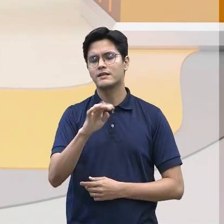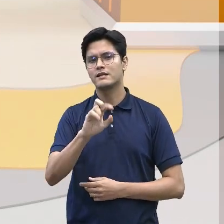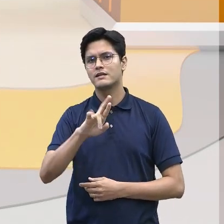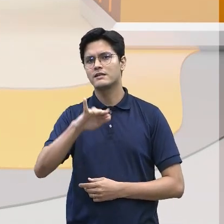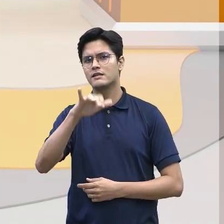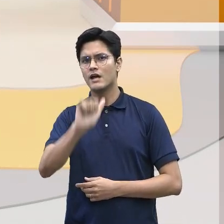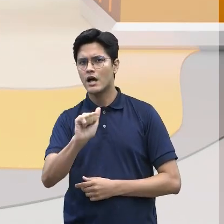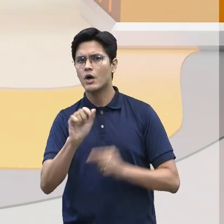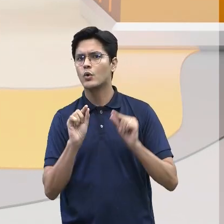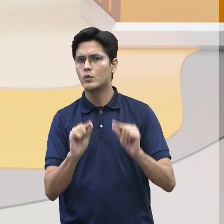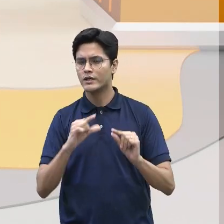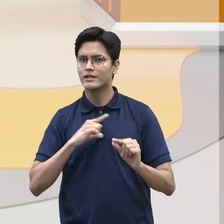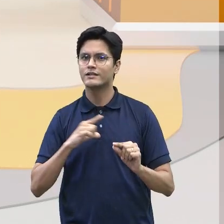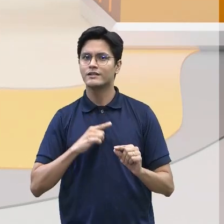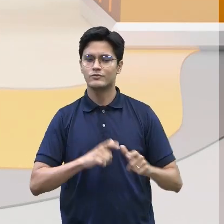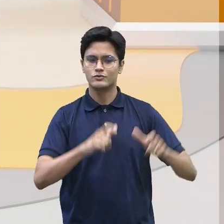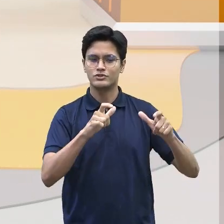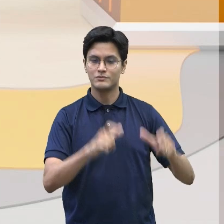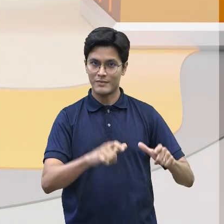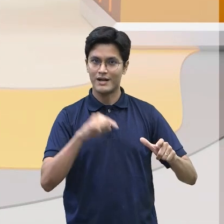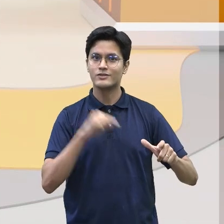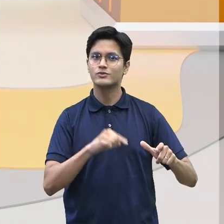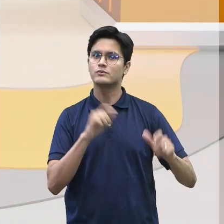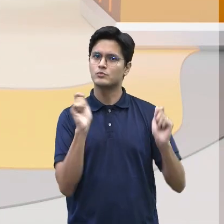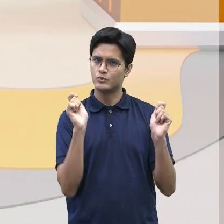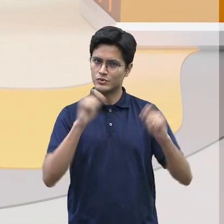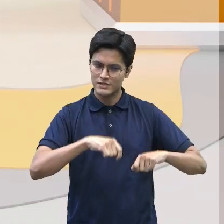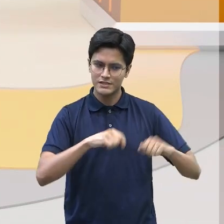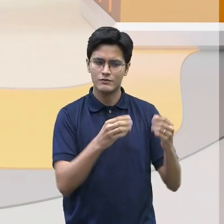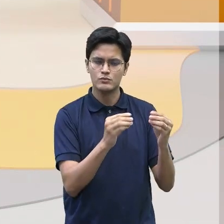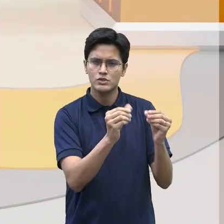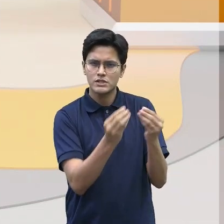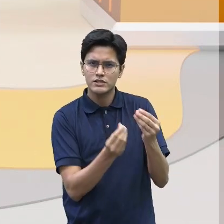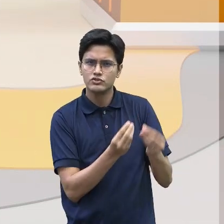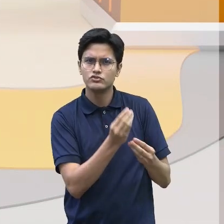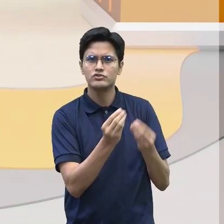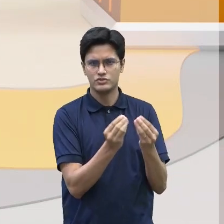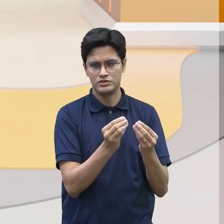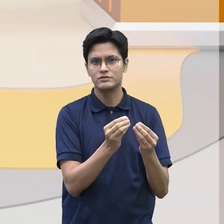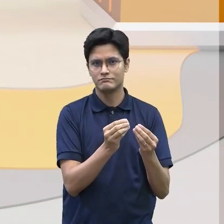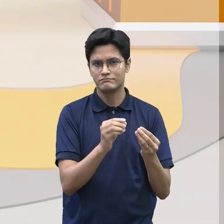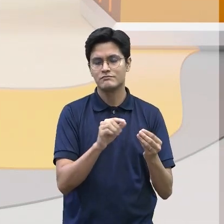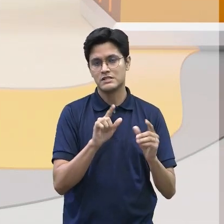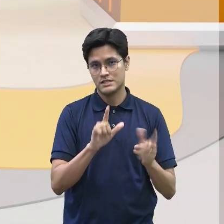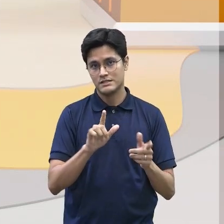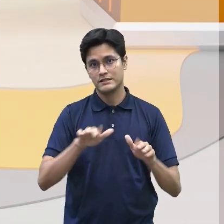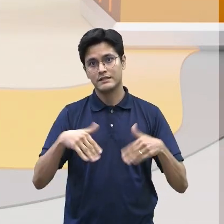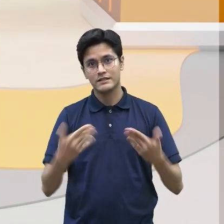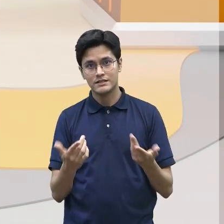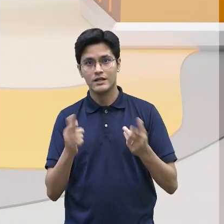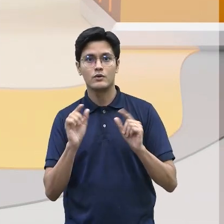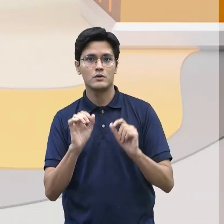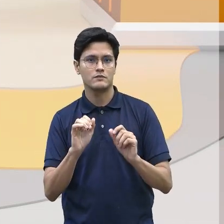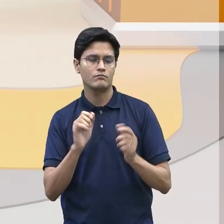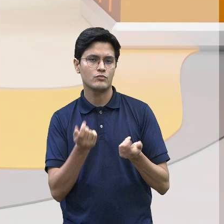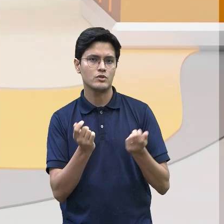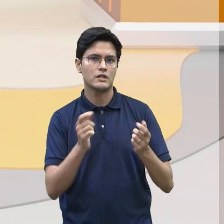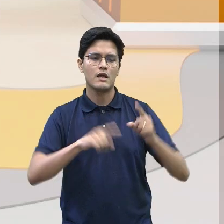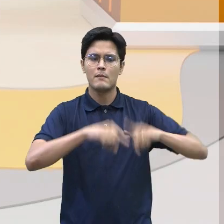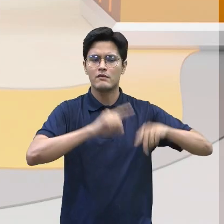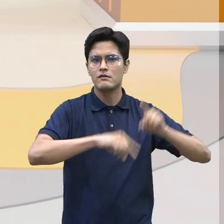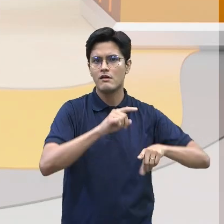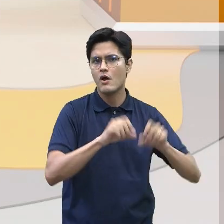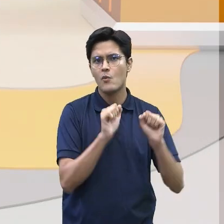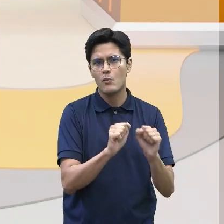aquilo que ocupa espaço. Então, a cultura material se refere aos elementos que podem ser palpados, ou seja, que podem